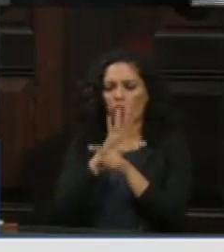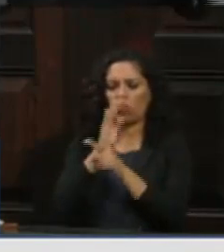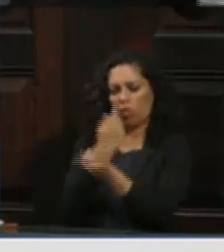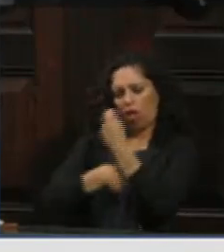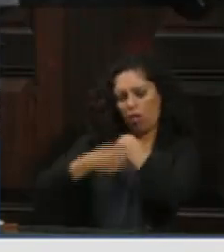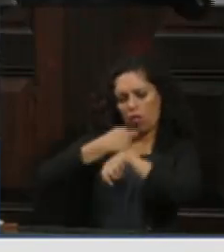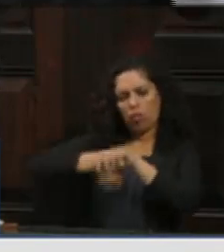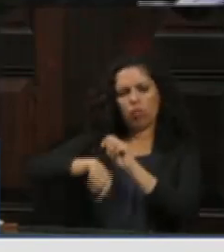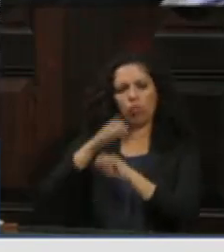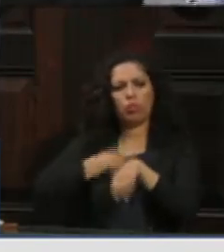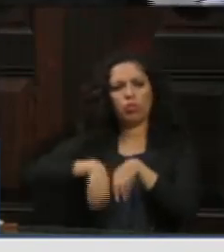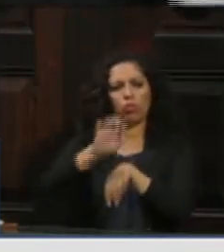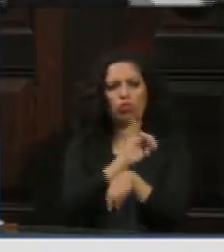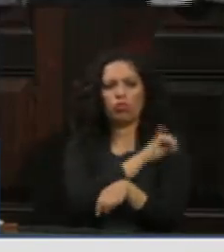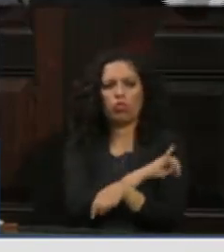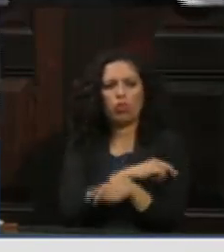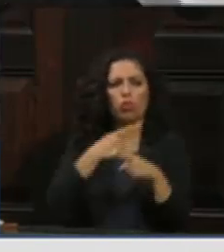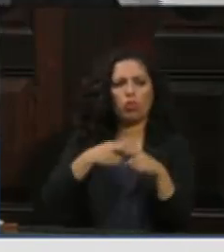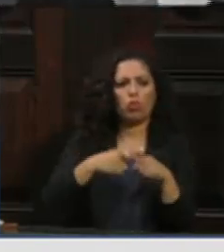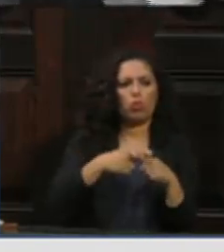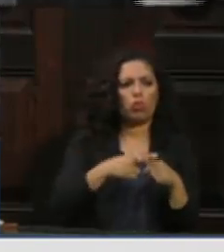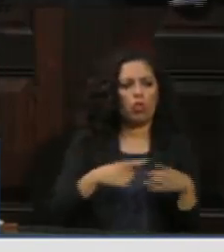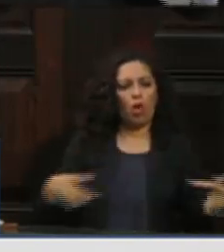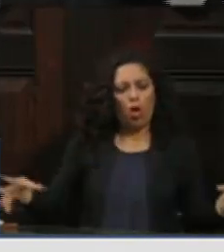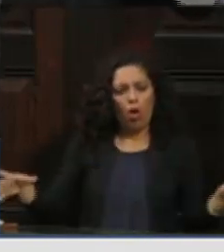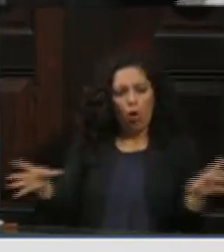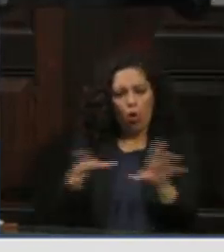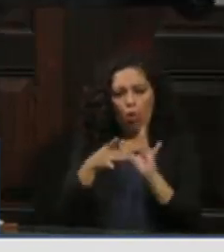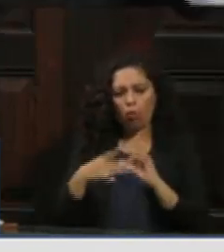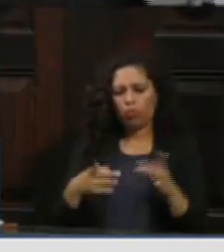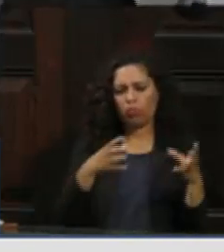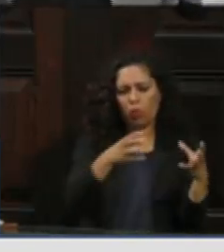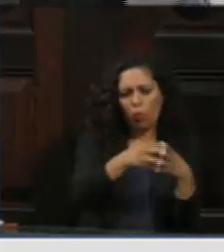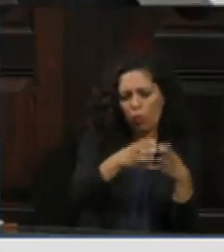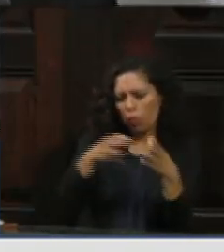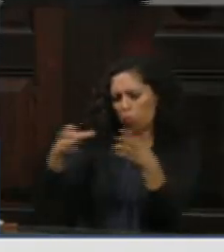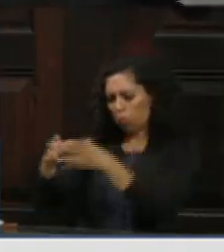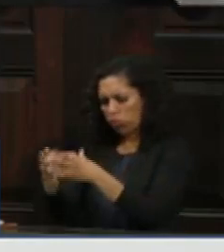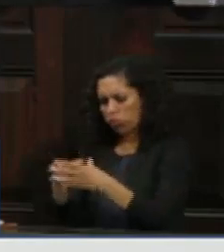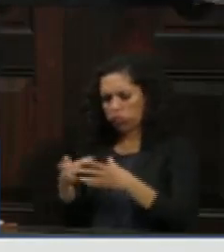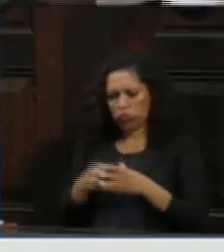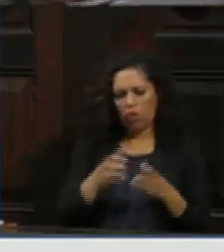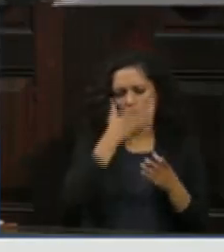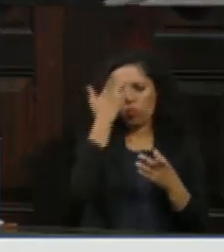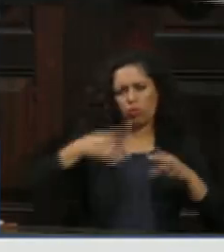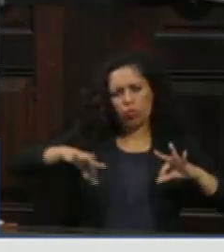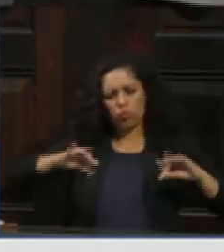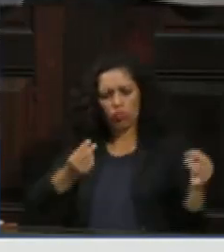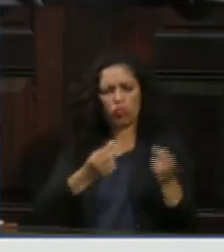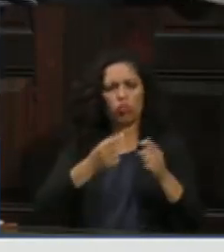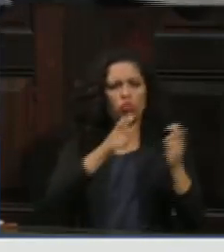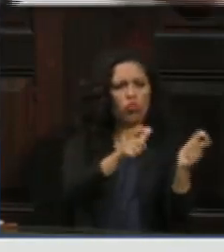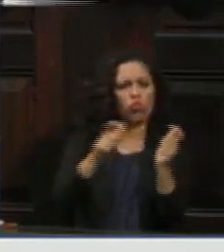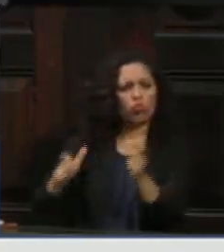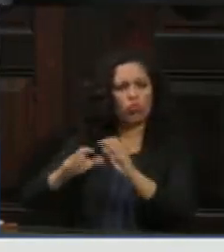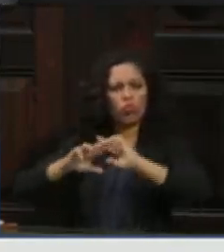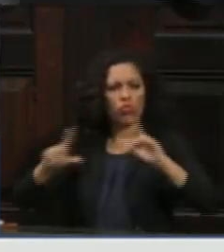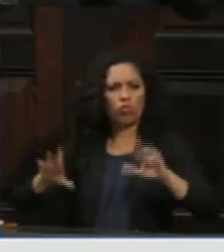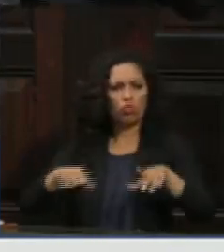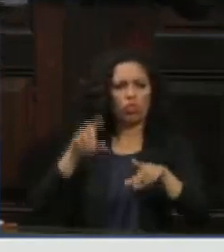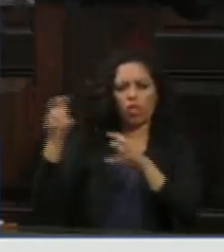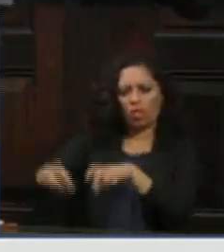lei que aprovamos hoje, terminativamente, de autoria do deputado Zaqueu Teixeira, Carlos Mink, de minha própria autoria e